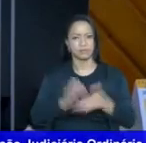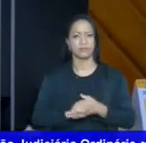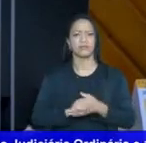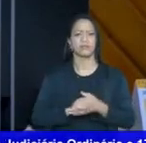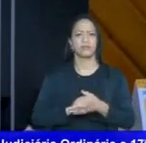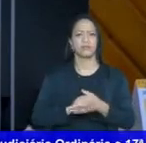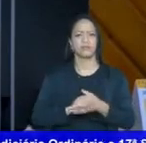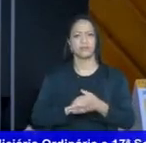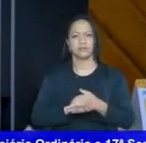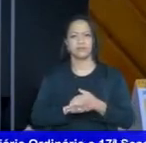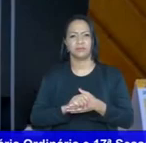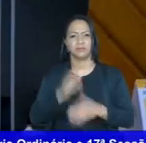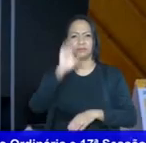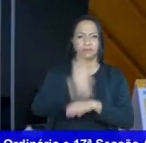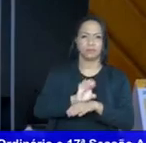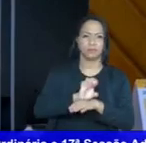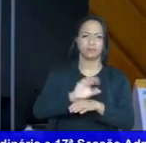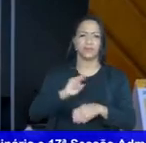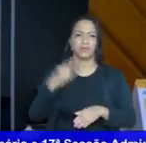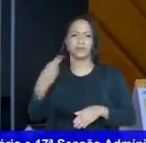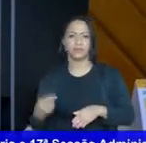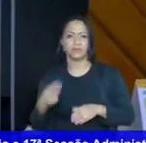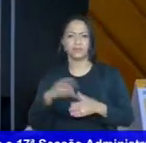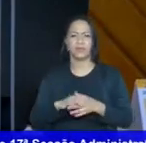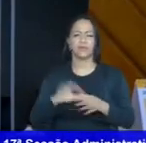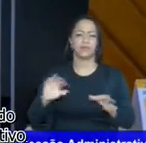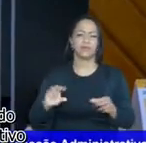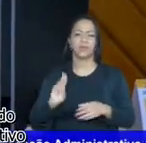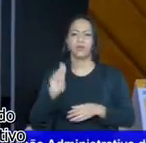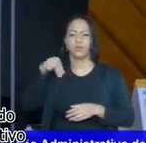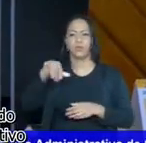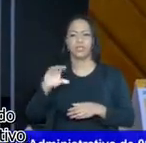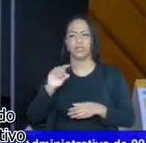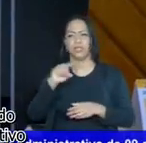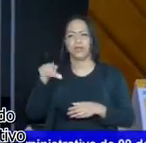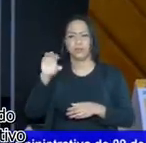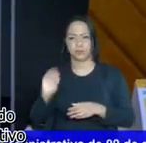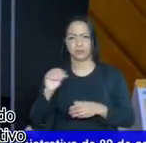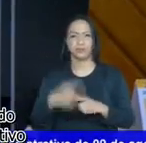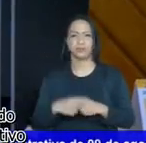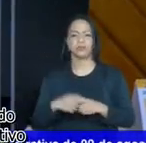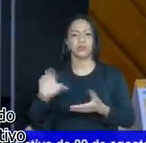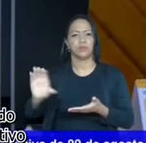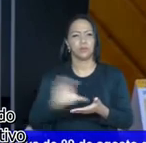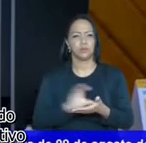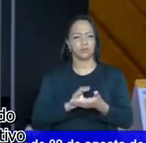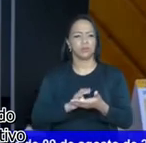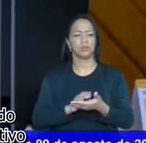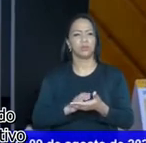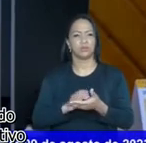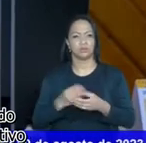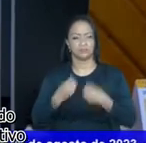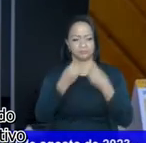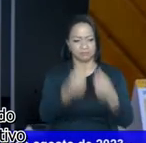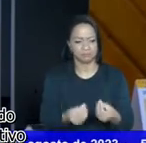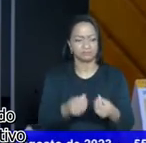Contas estadual ou Tribunal de Contas da União. Pelo seguinte motivo: o recurso público empregado